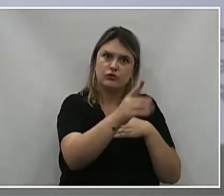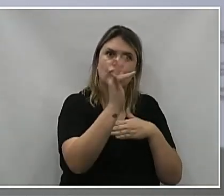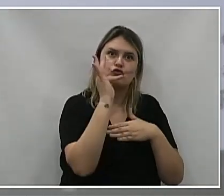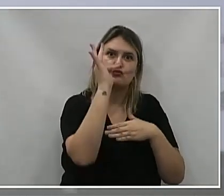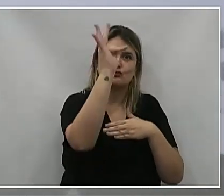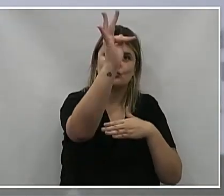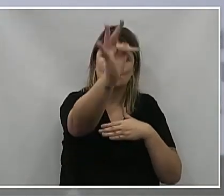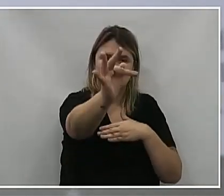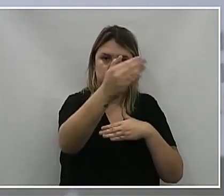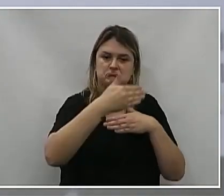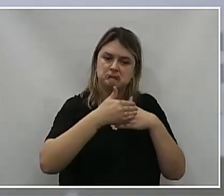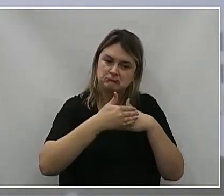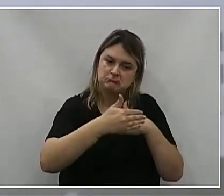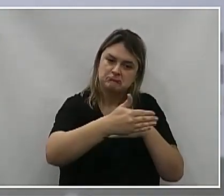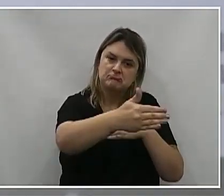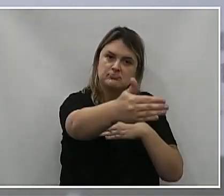o